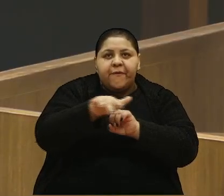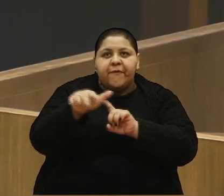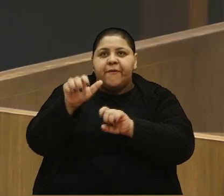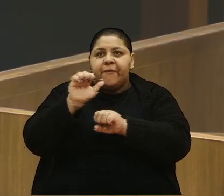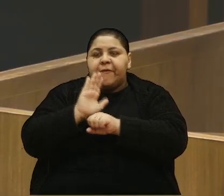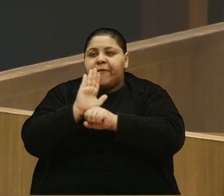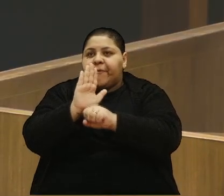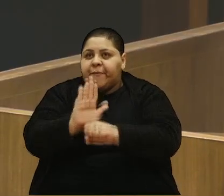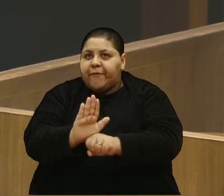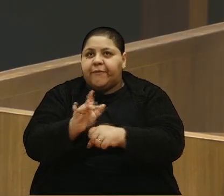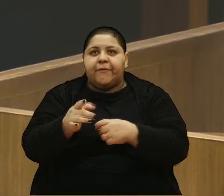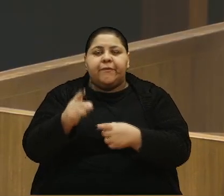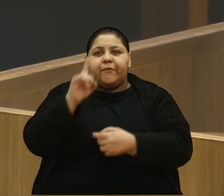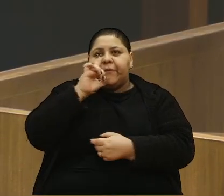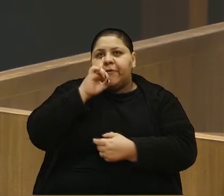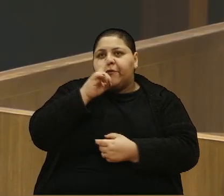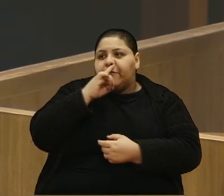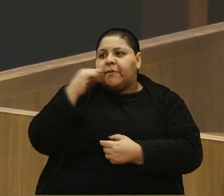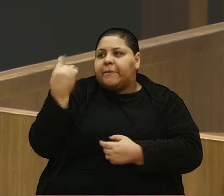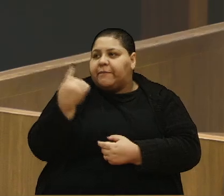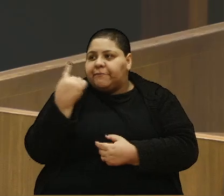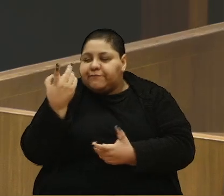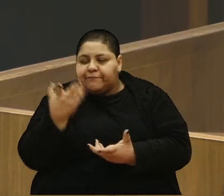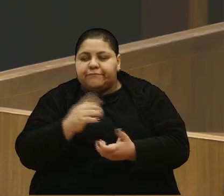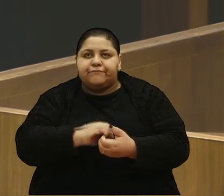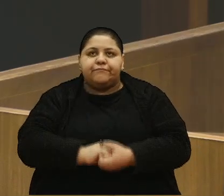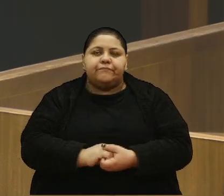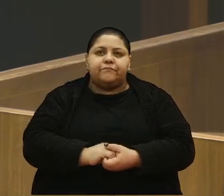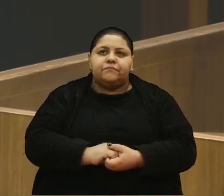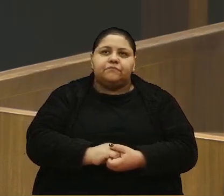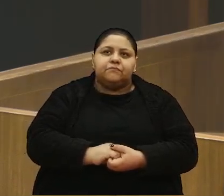socioassistencial, pai ou mãe solo,